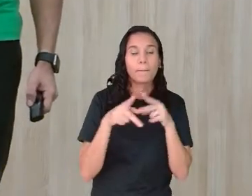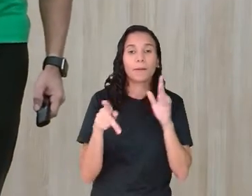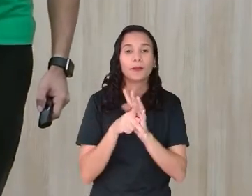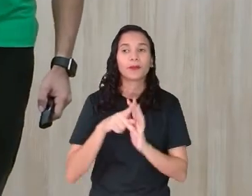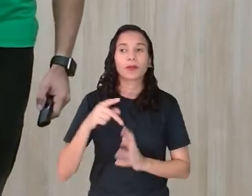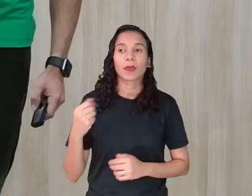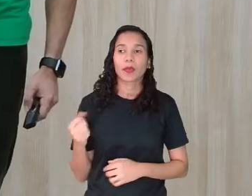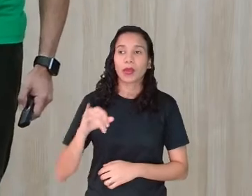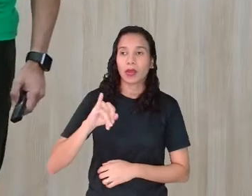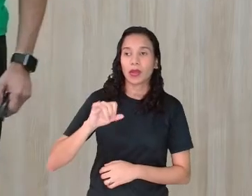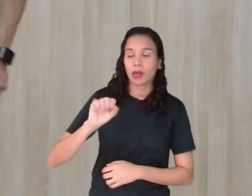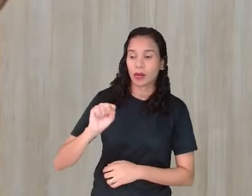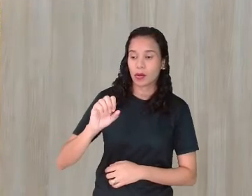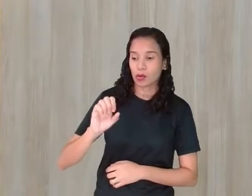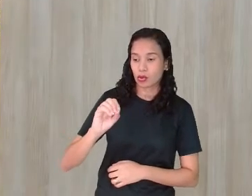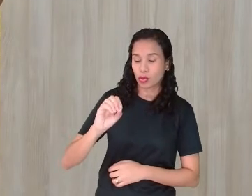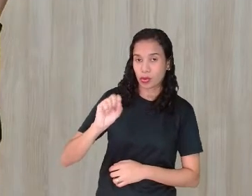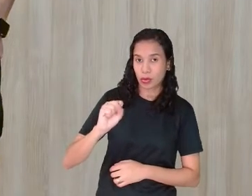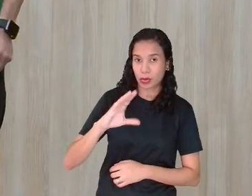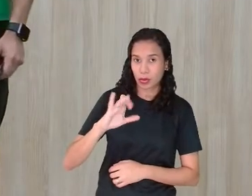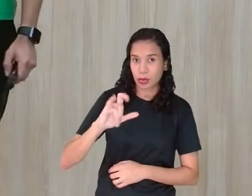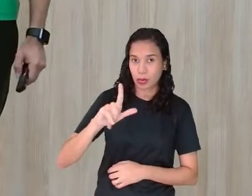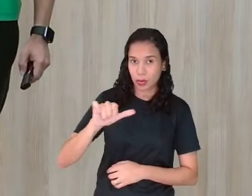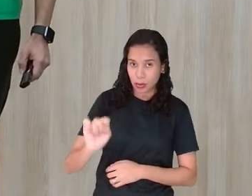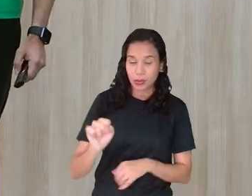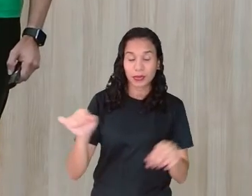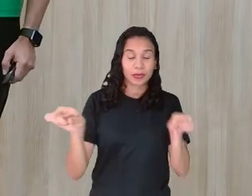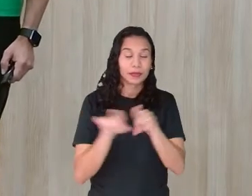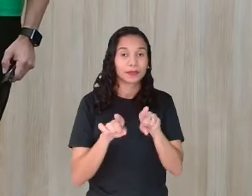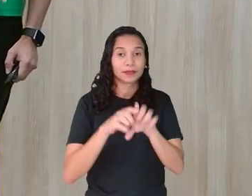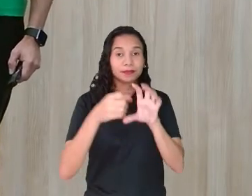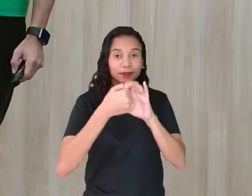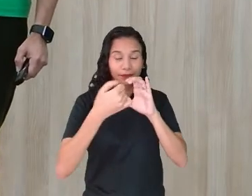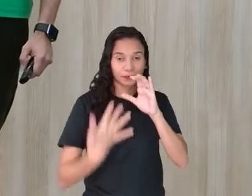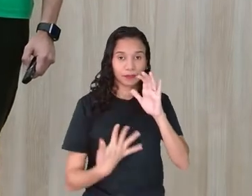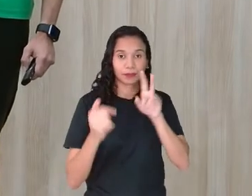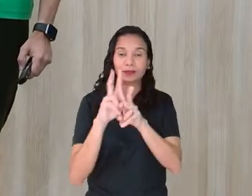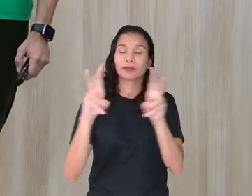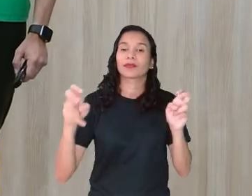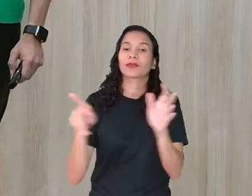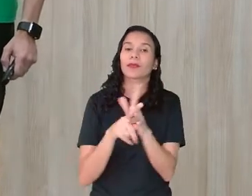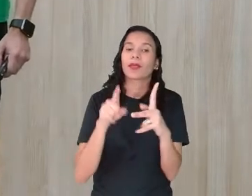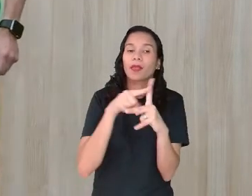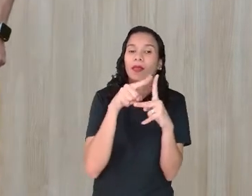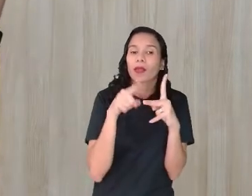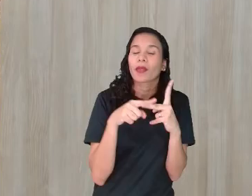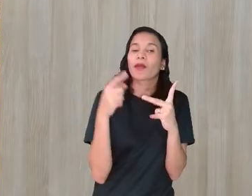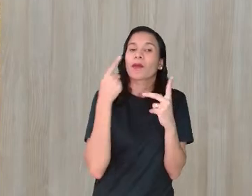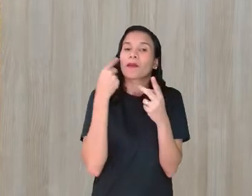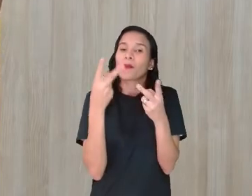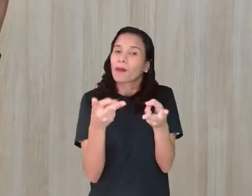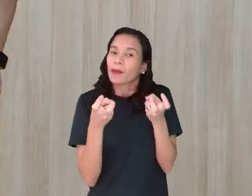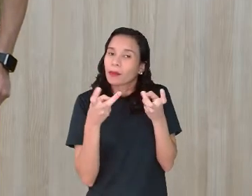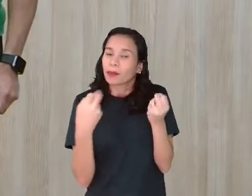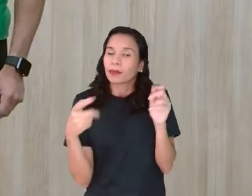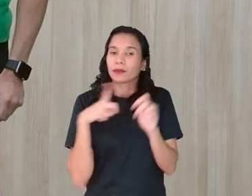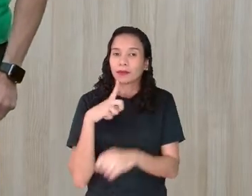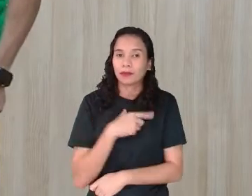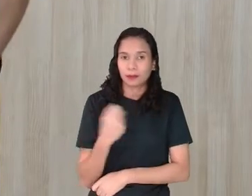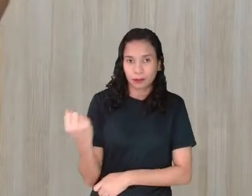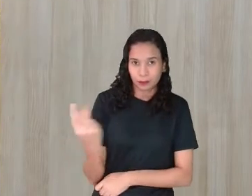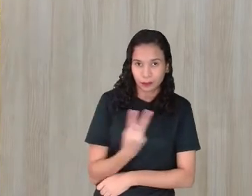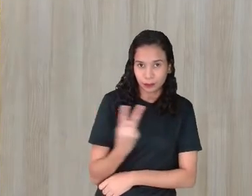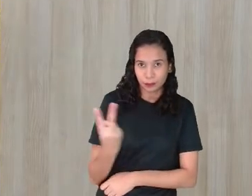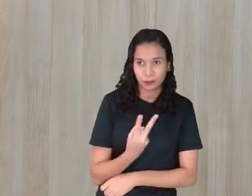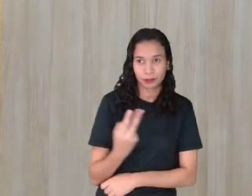triângulo isósceles. Classificando em relação aos seus ângulos, note que eu tenho aí 2